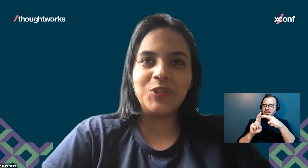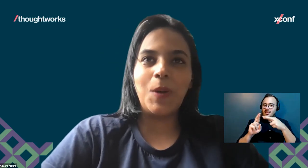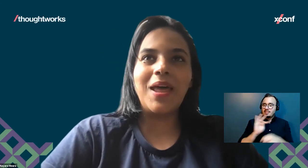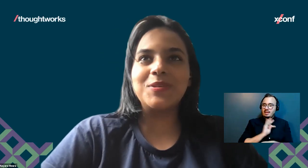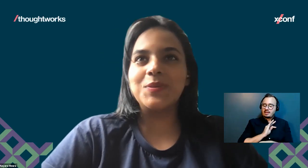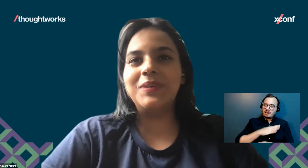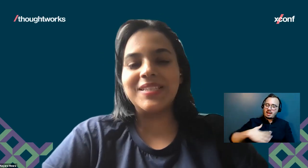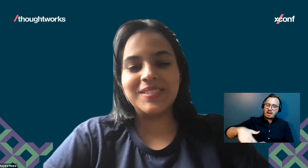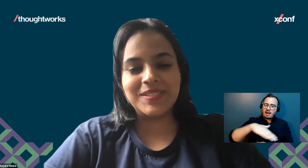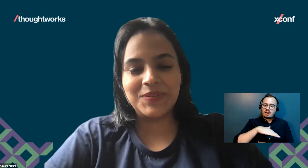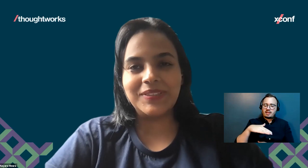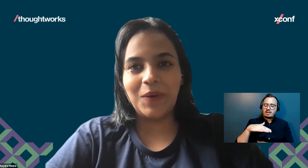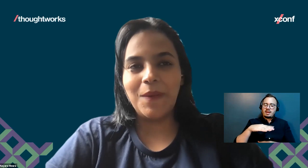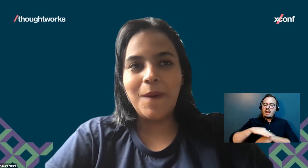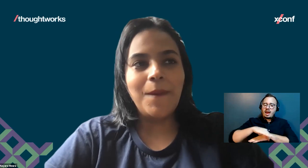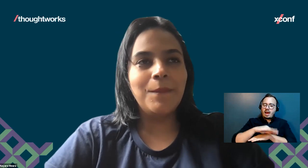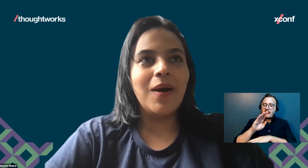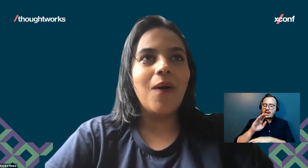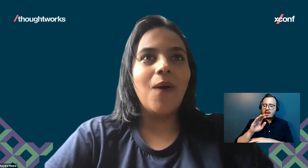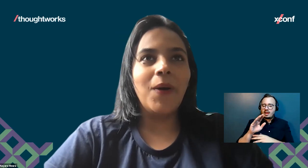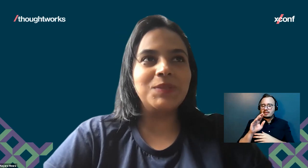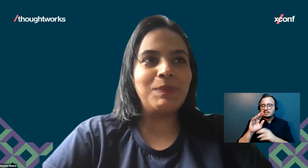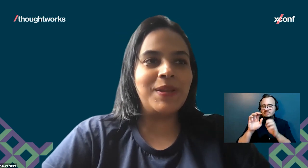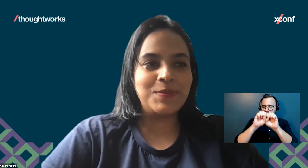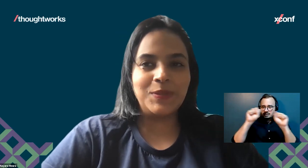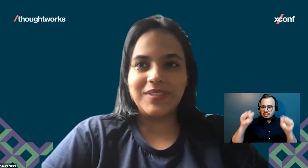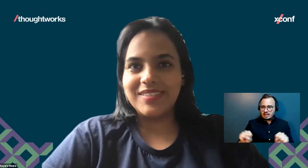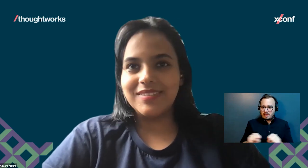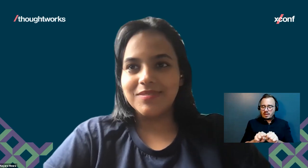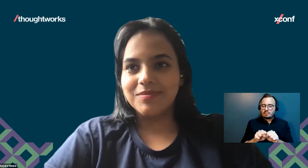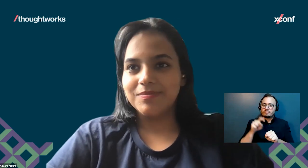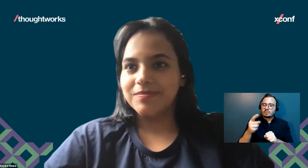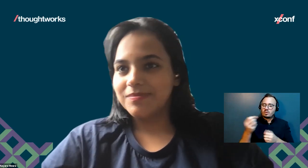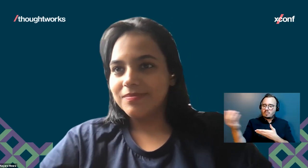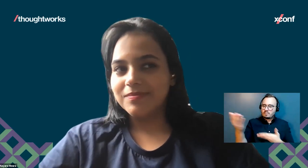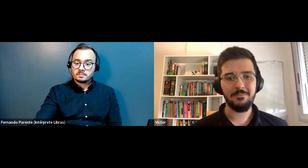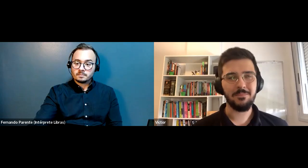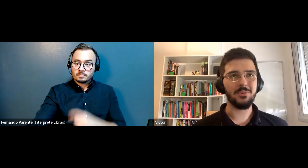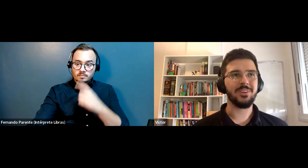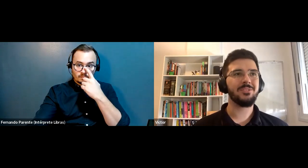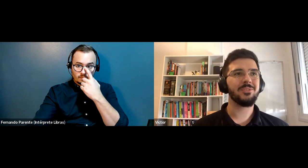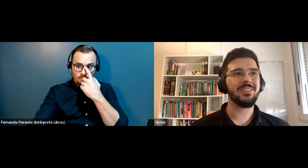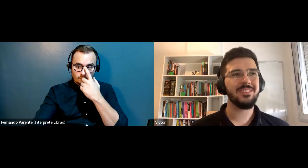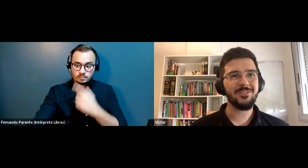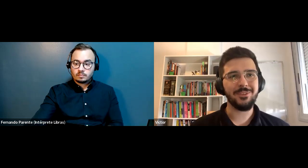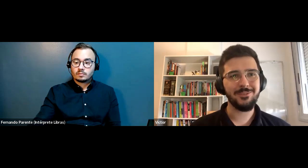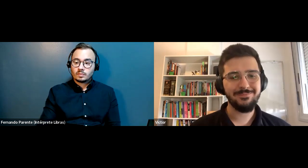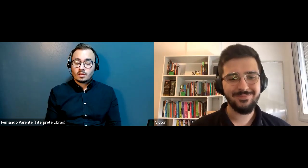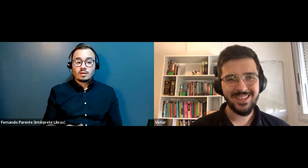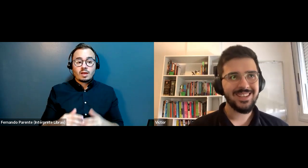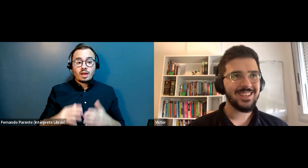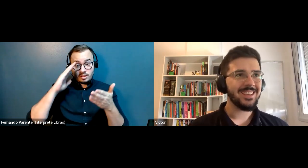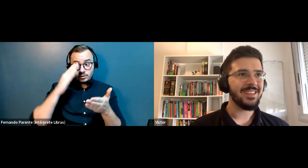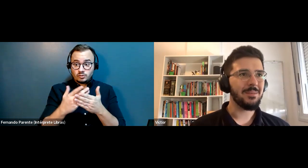Convido o Vitor para assumir essa sessão, então. Uma ótima palestra para todas. Pronto, acredito que todas estejam